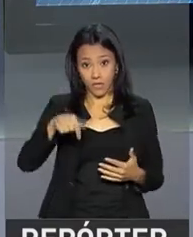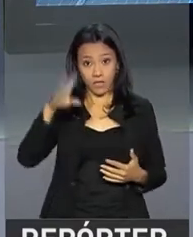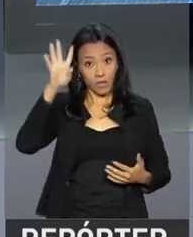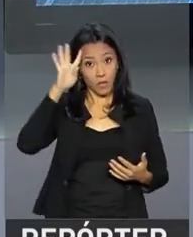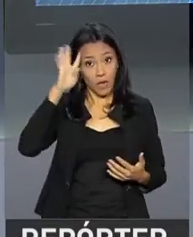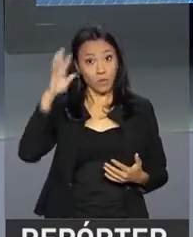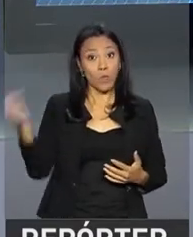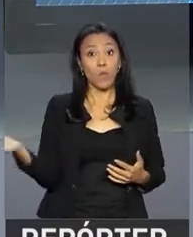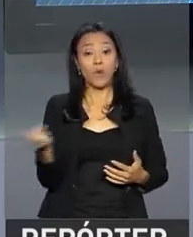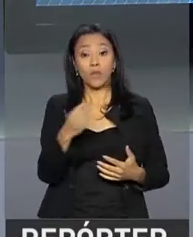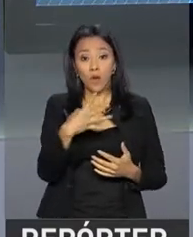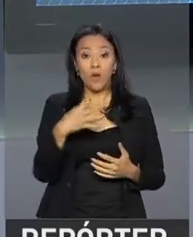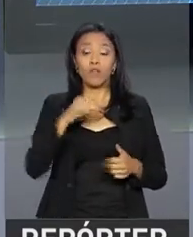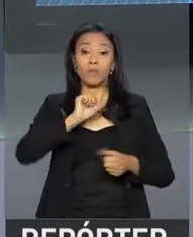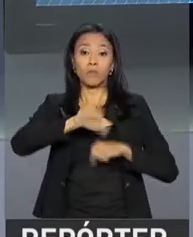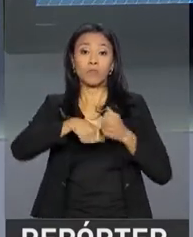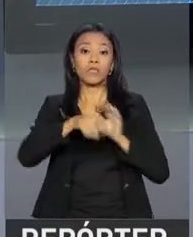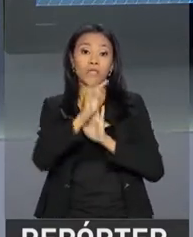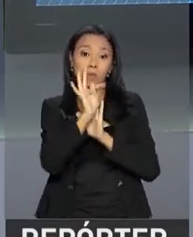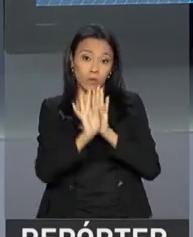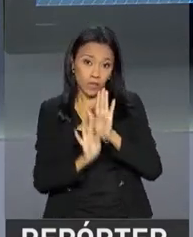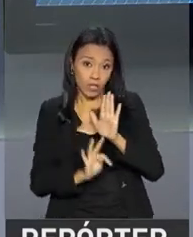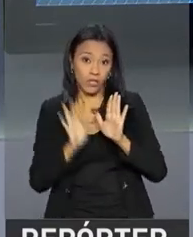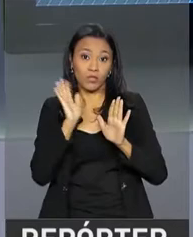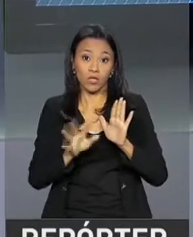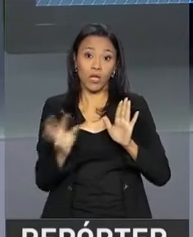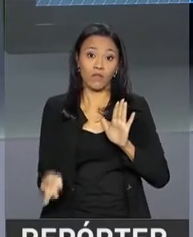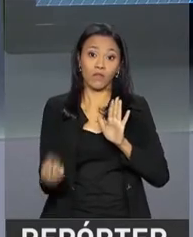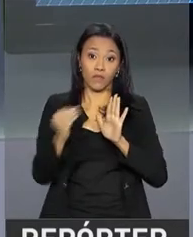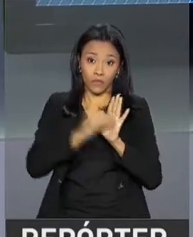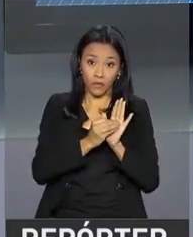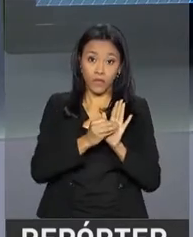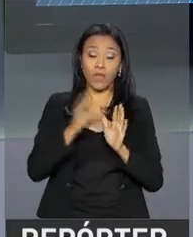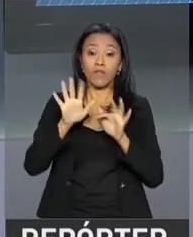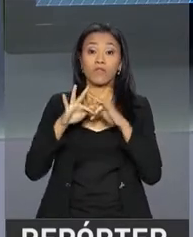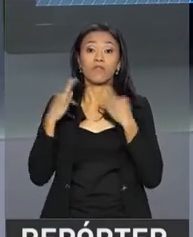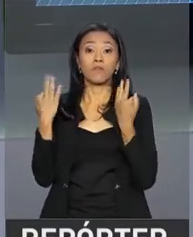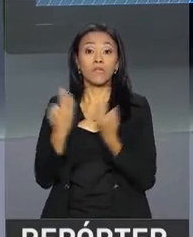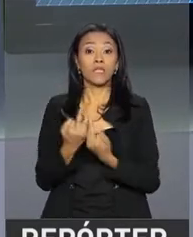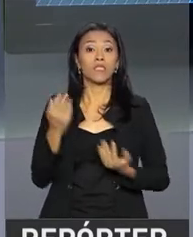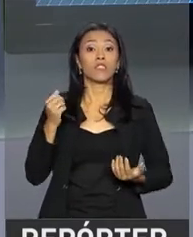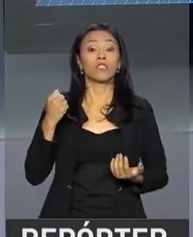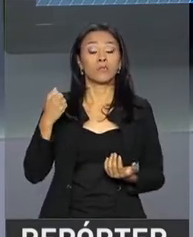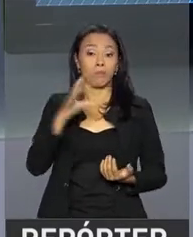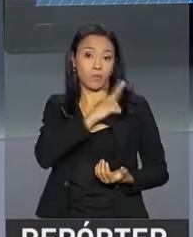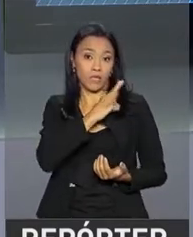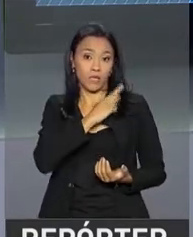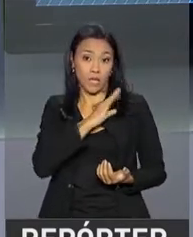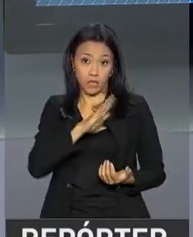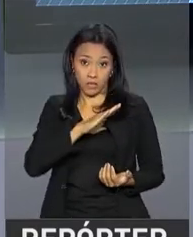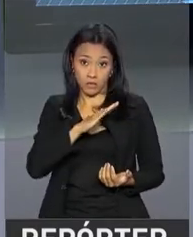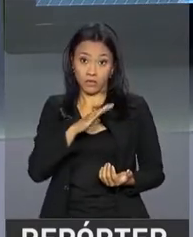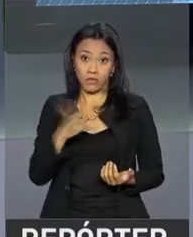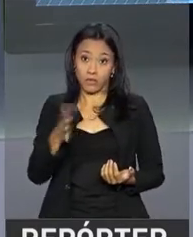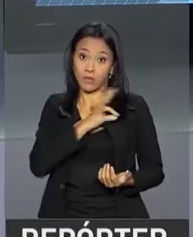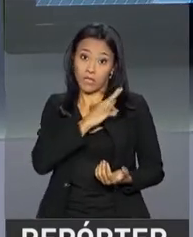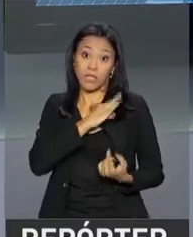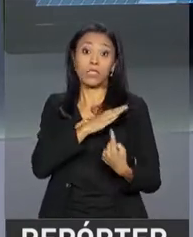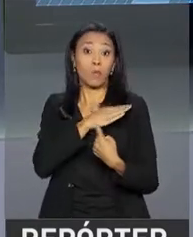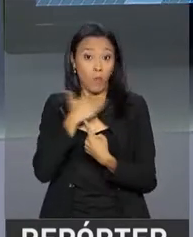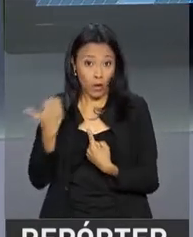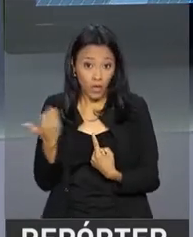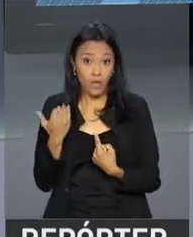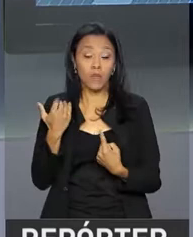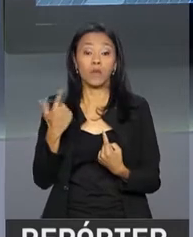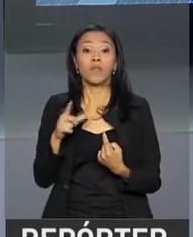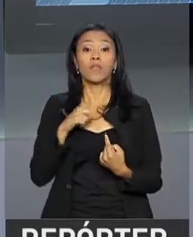do texto foi incluída a pensão integral para famílias de policiais mortos em serviço o novo texto também reduziu o tempo